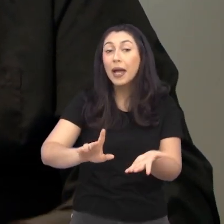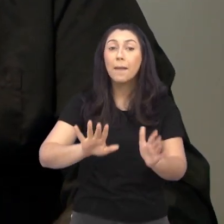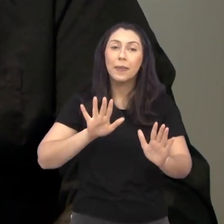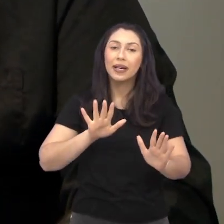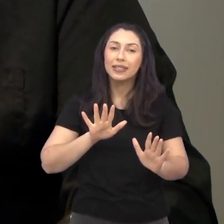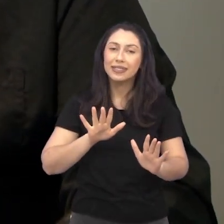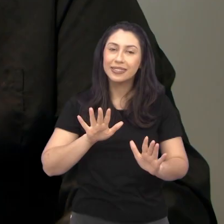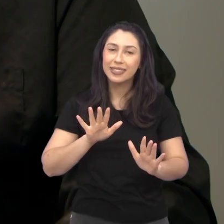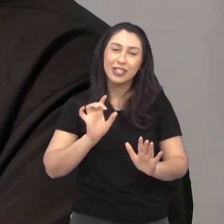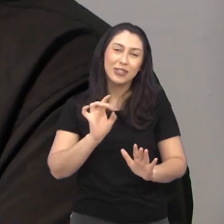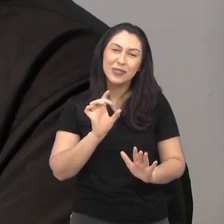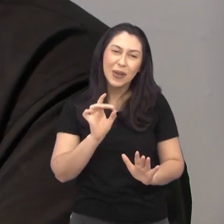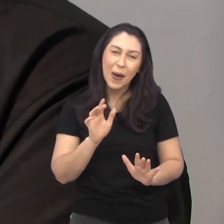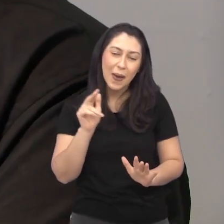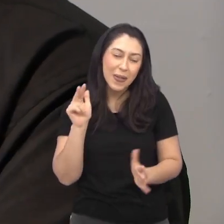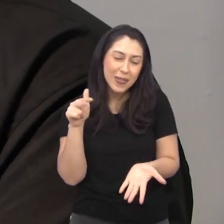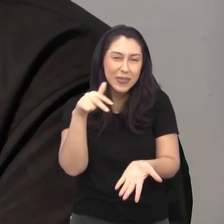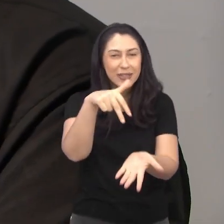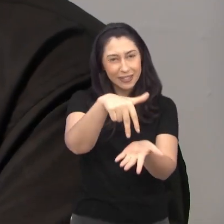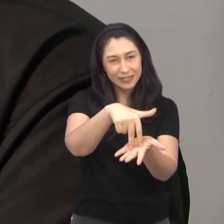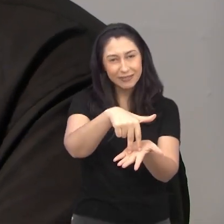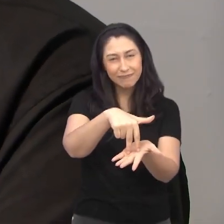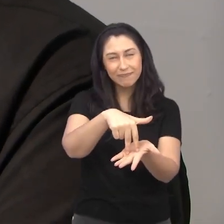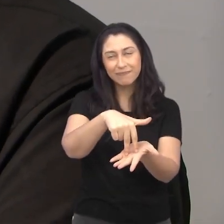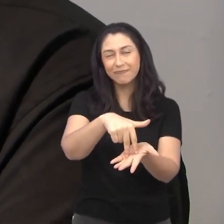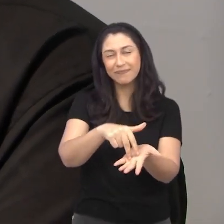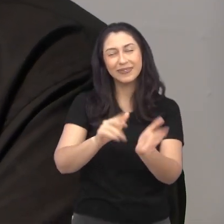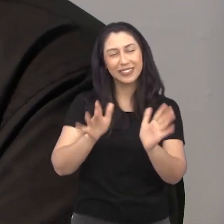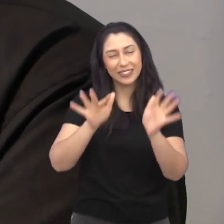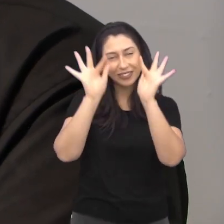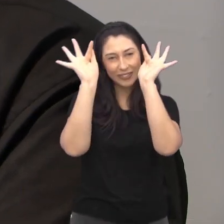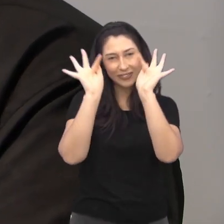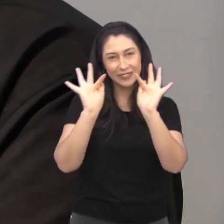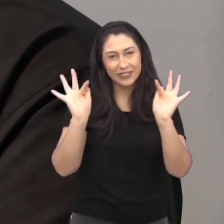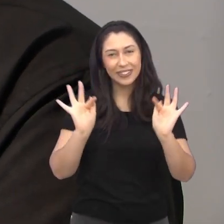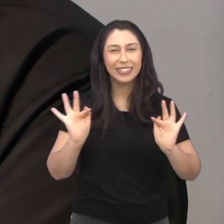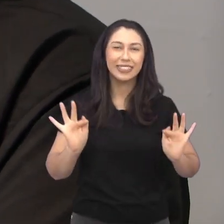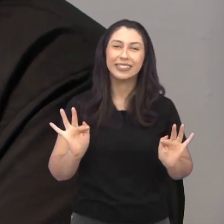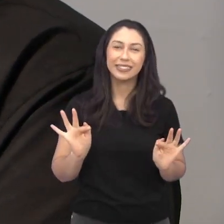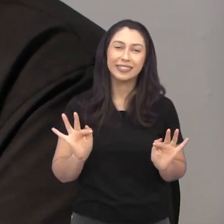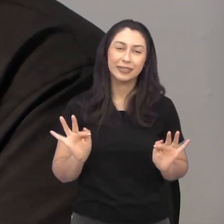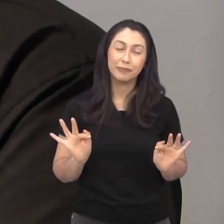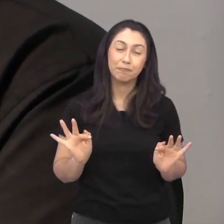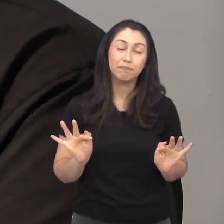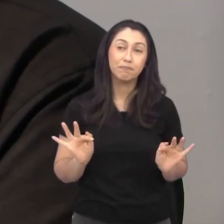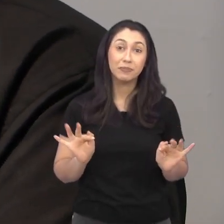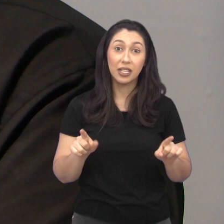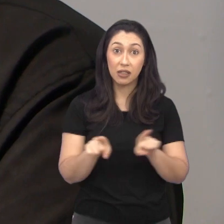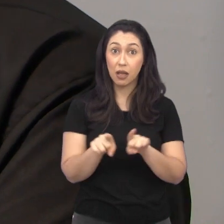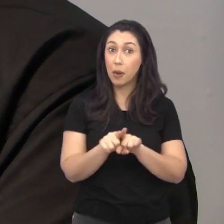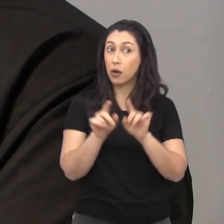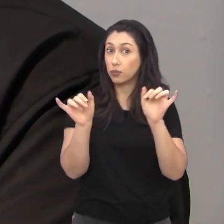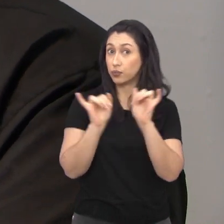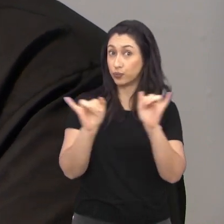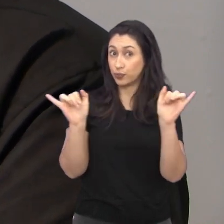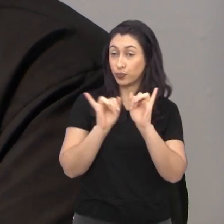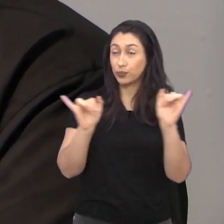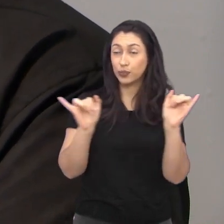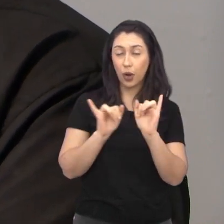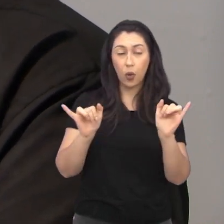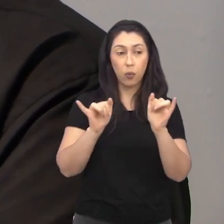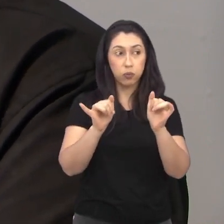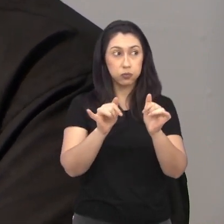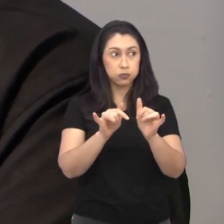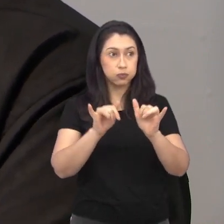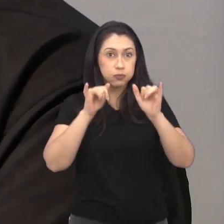essa parada técnica, né, já serviu para a gente ficar muito feliz, né? E eu acho que a repercussão na cidade e na região também foi